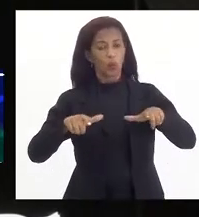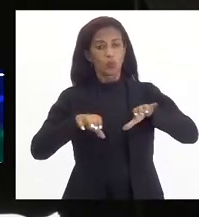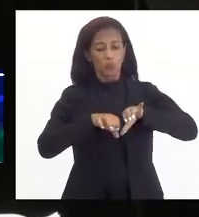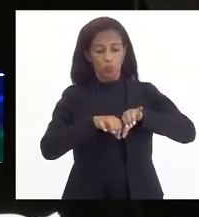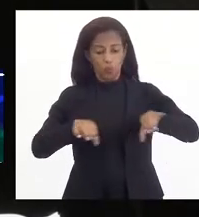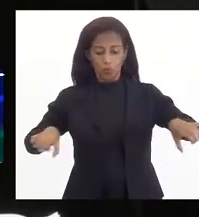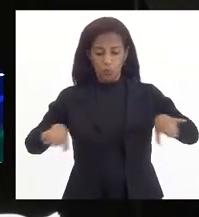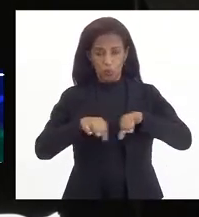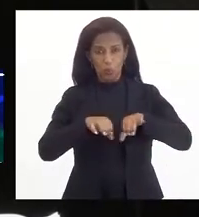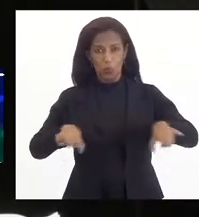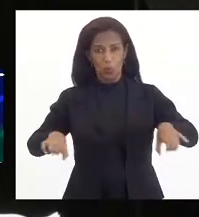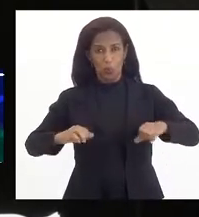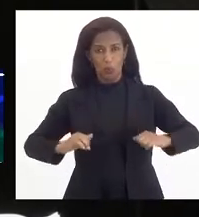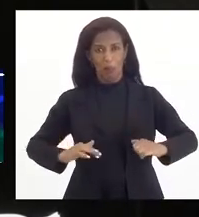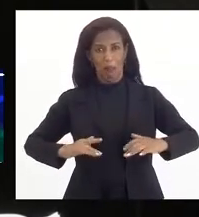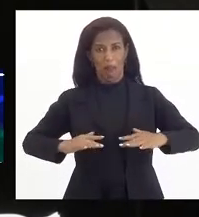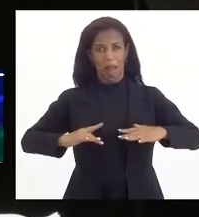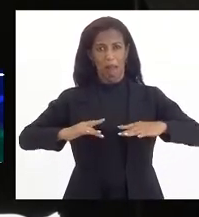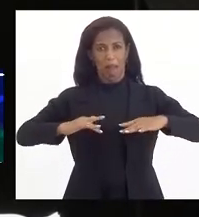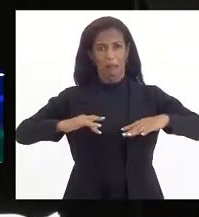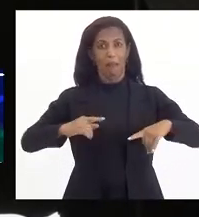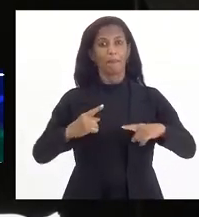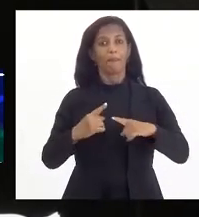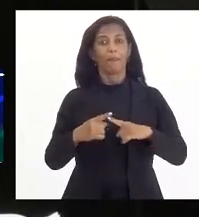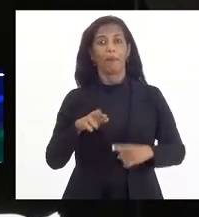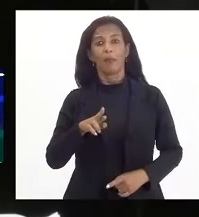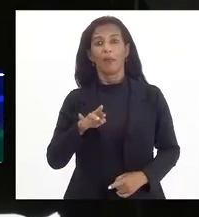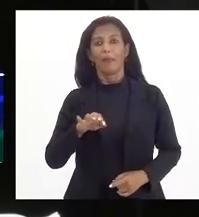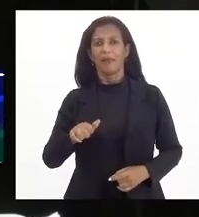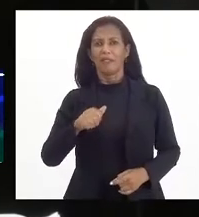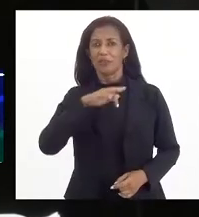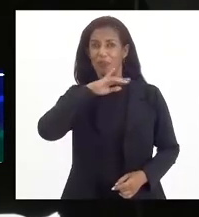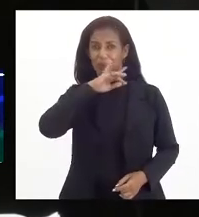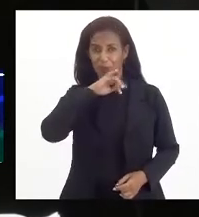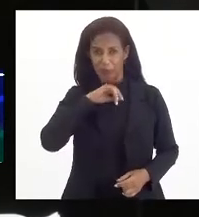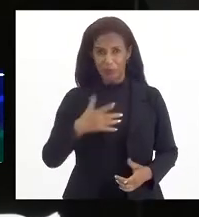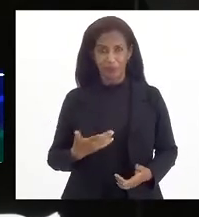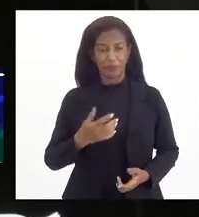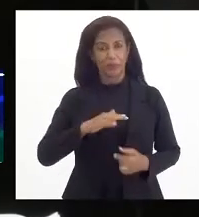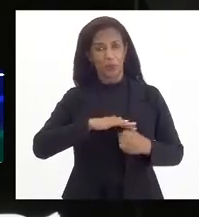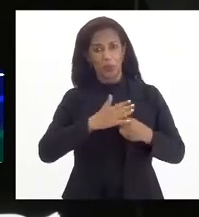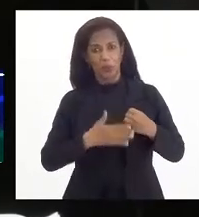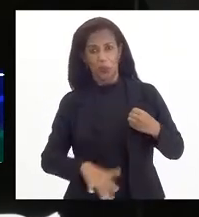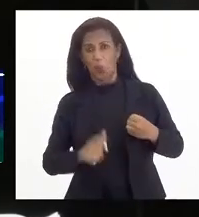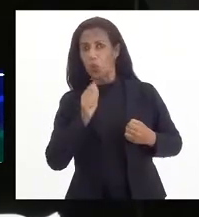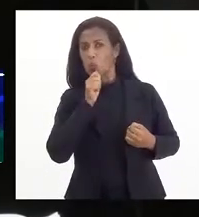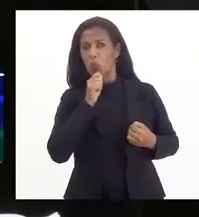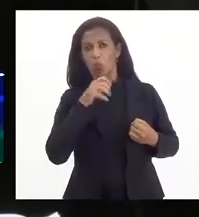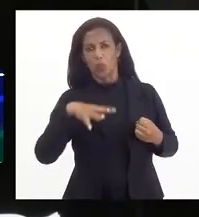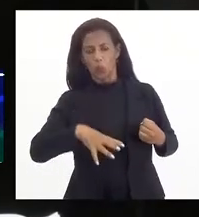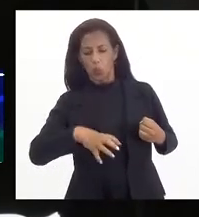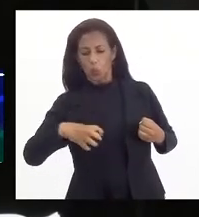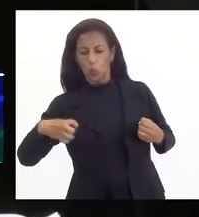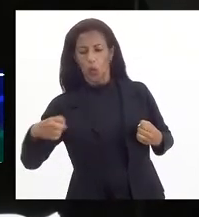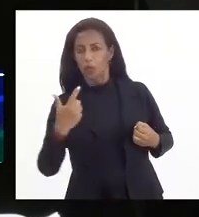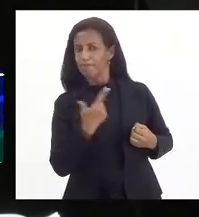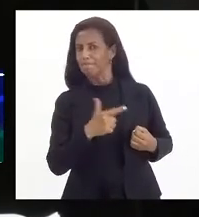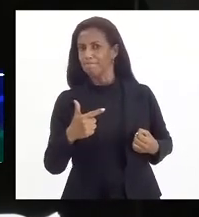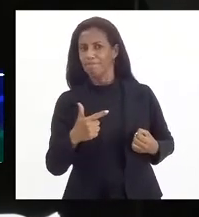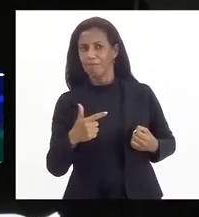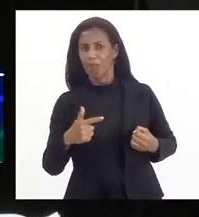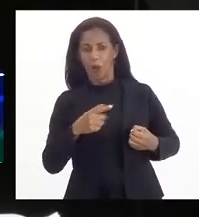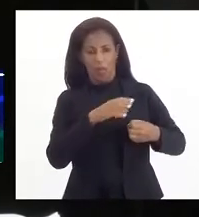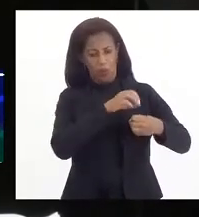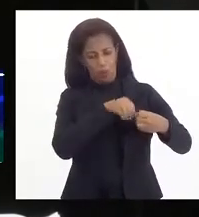os e transbordaram que a rede de esgoto é precária não existe sistema de drenagem então